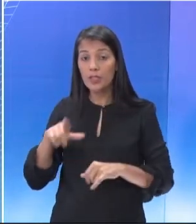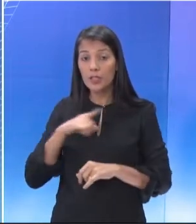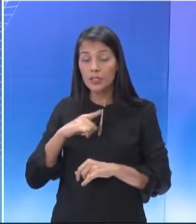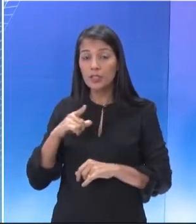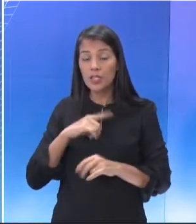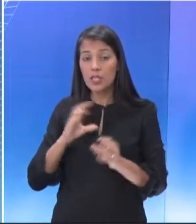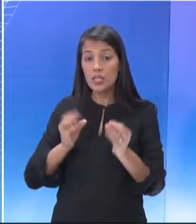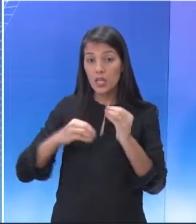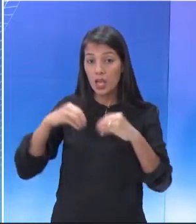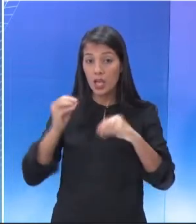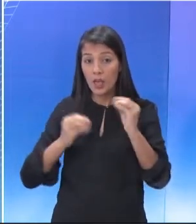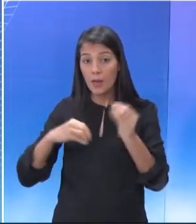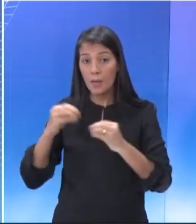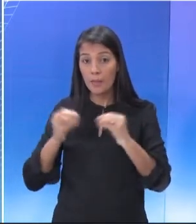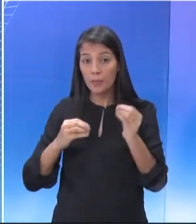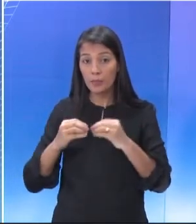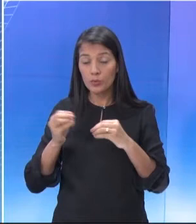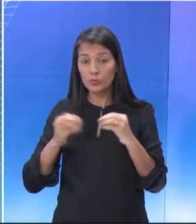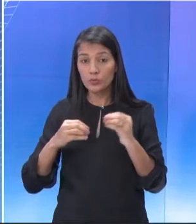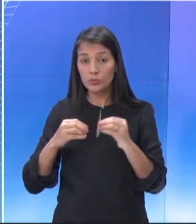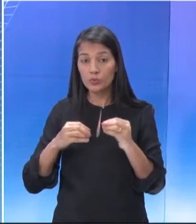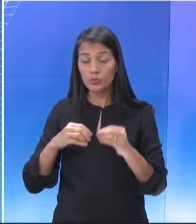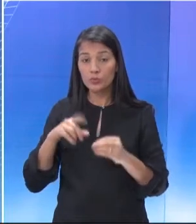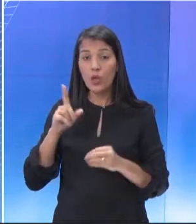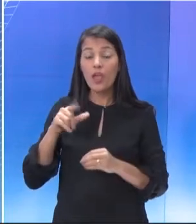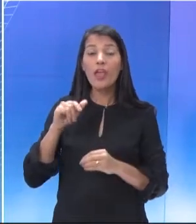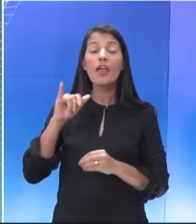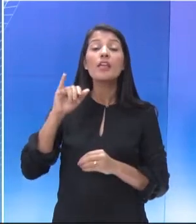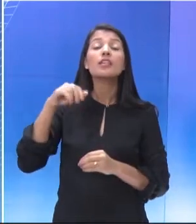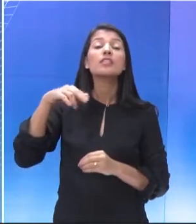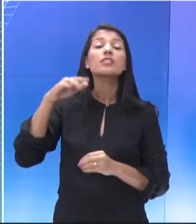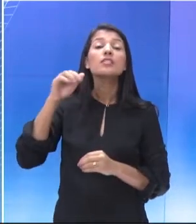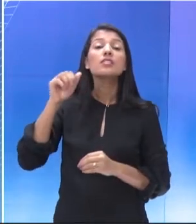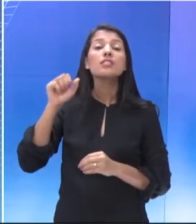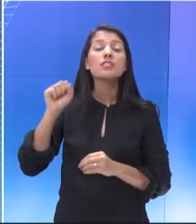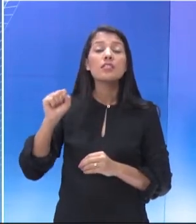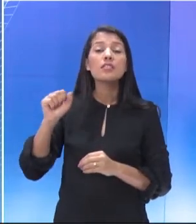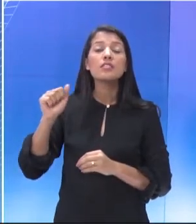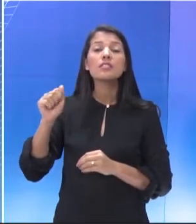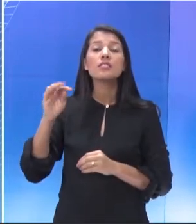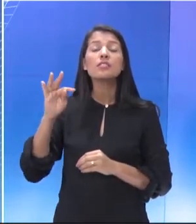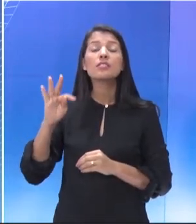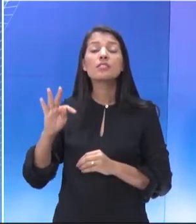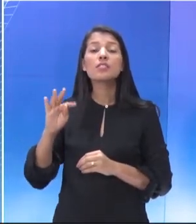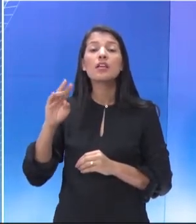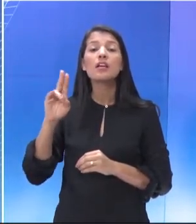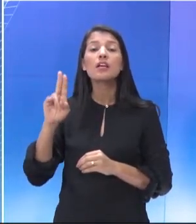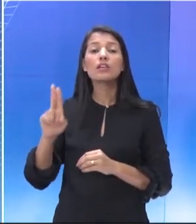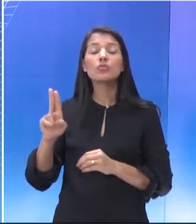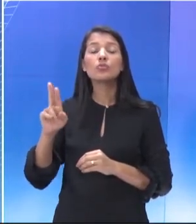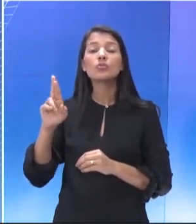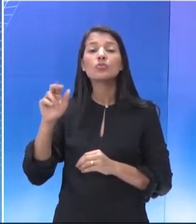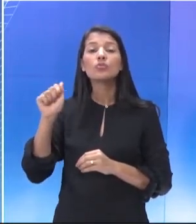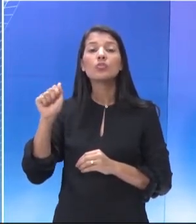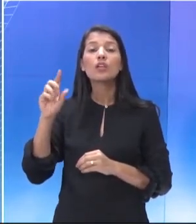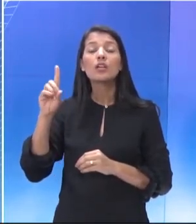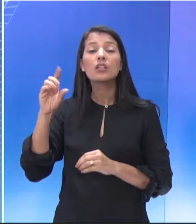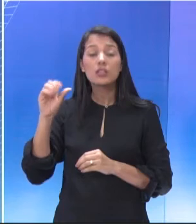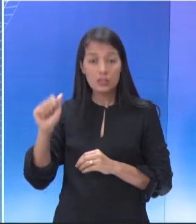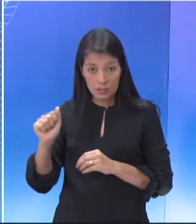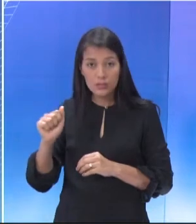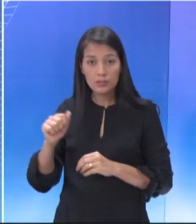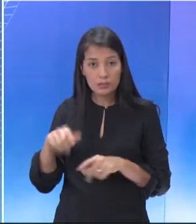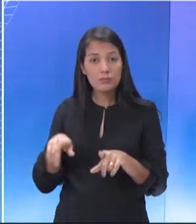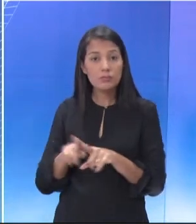são insaturadas por terem duplas ou triplas ligações. Então nesse caso a gente pode ter